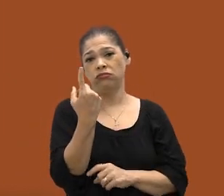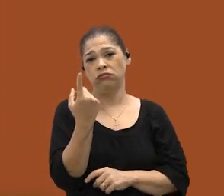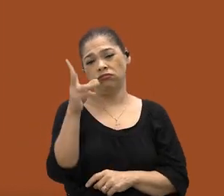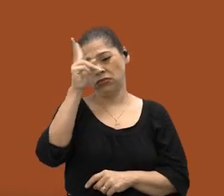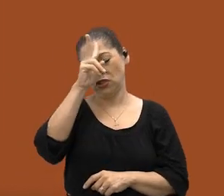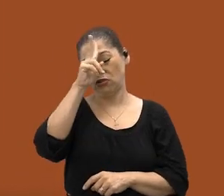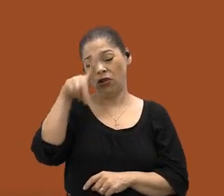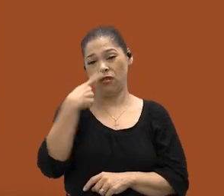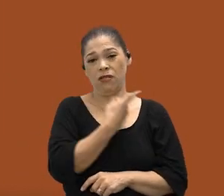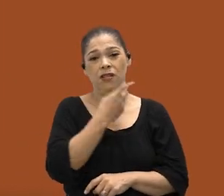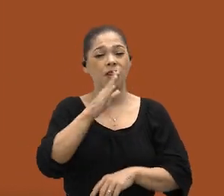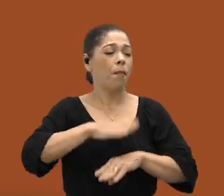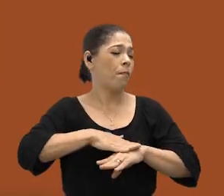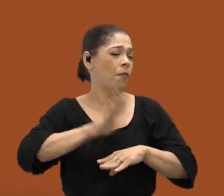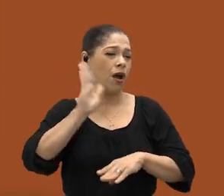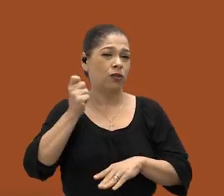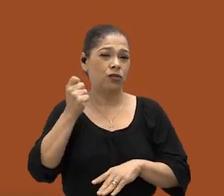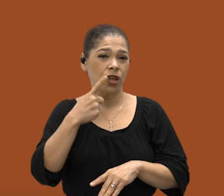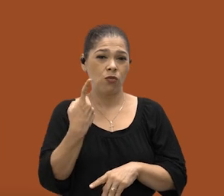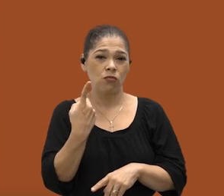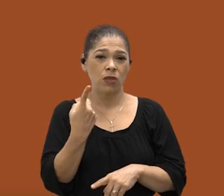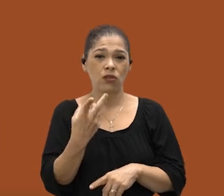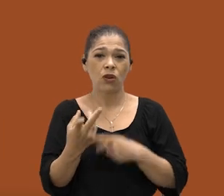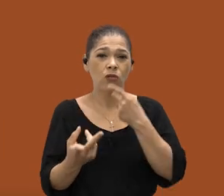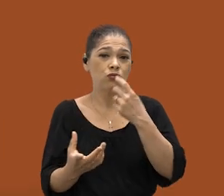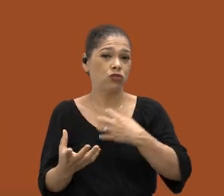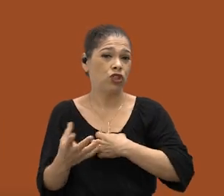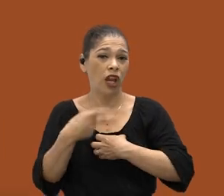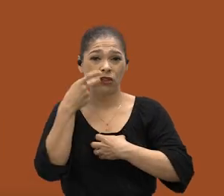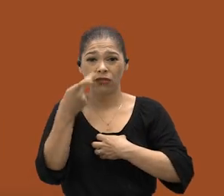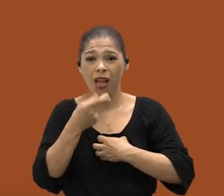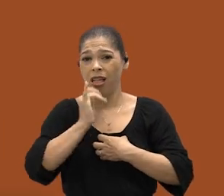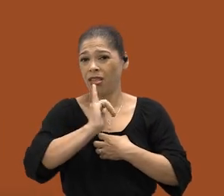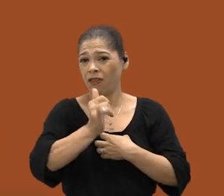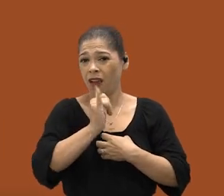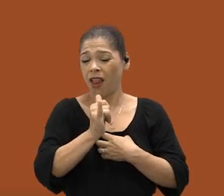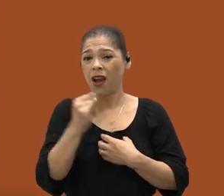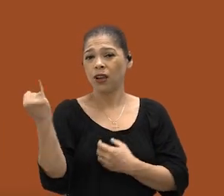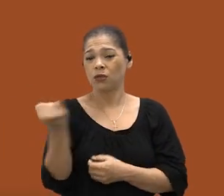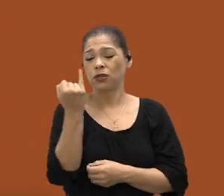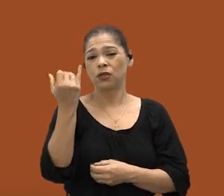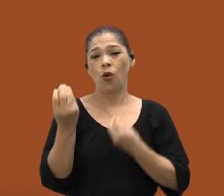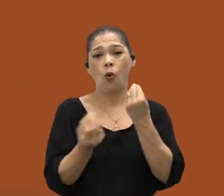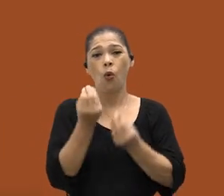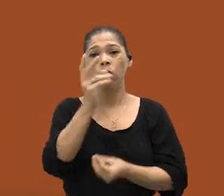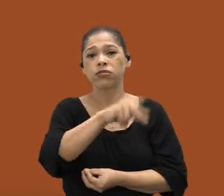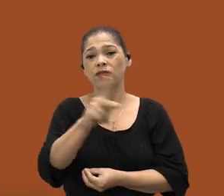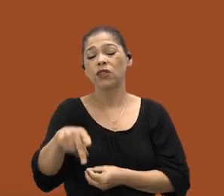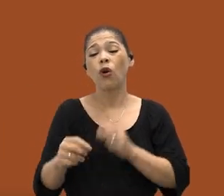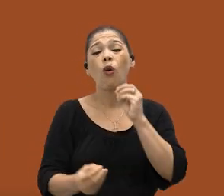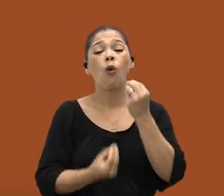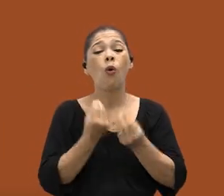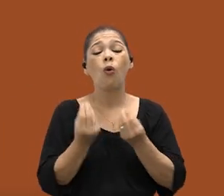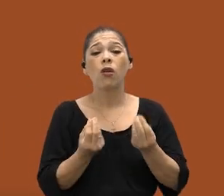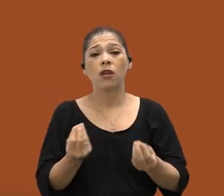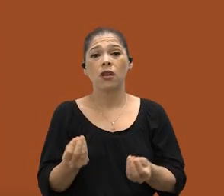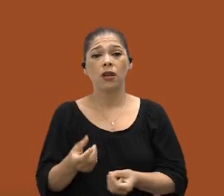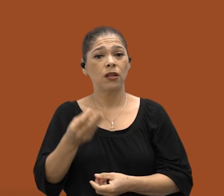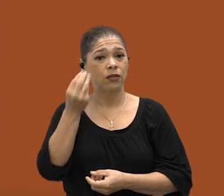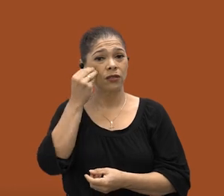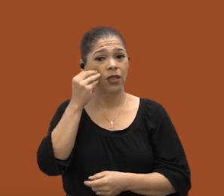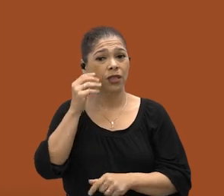a nossa história também tem muito mais do que uma história única Então para mim é a importância como professor é que